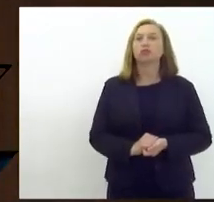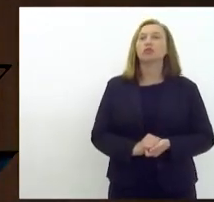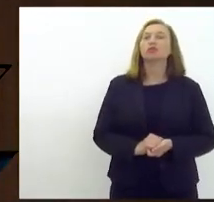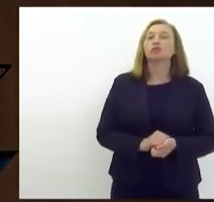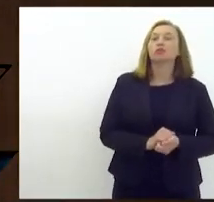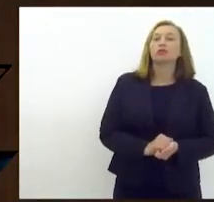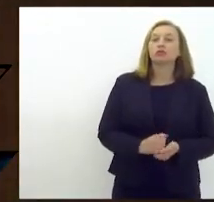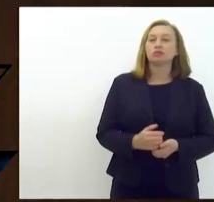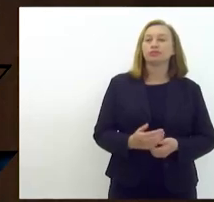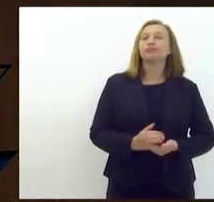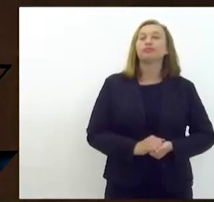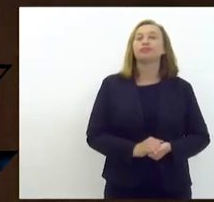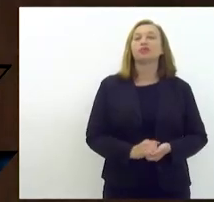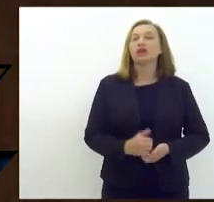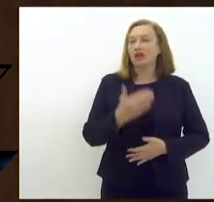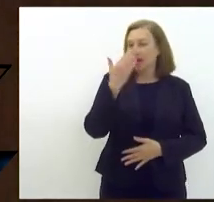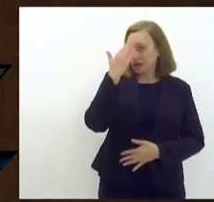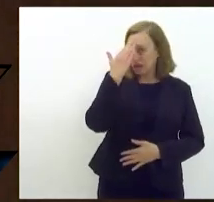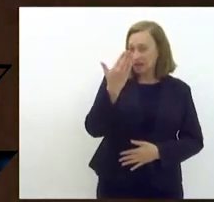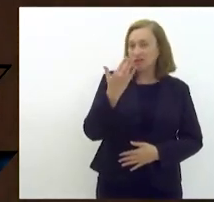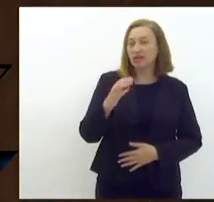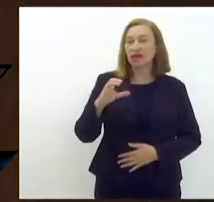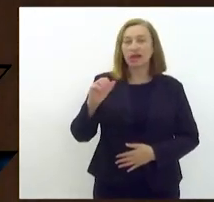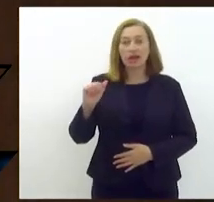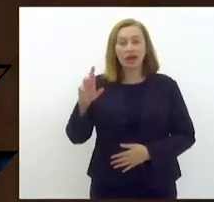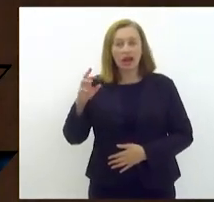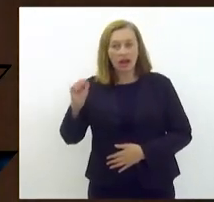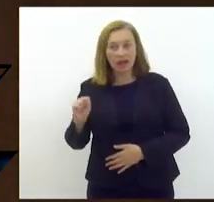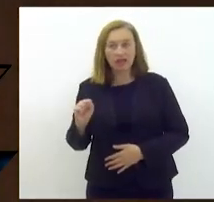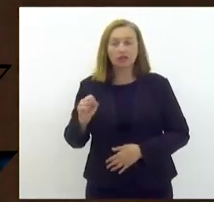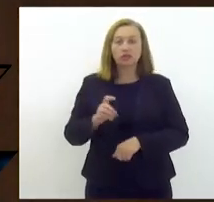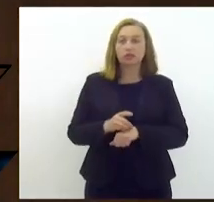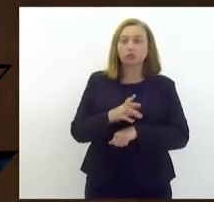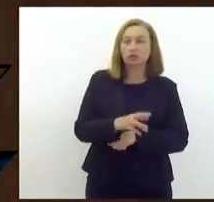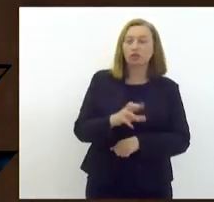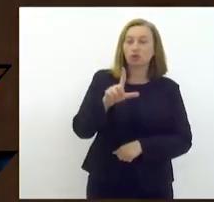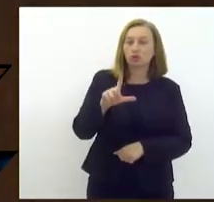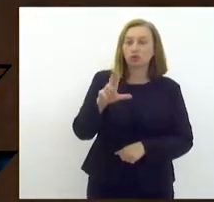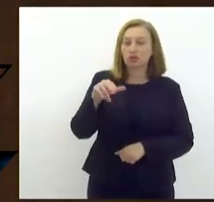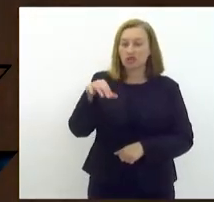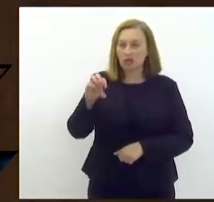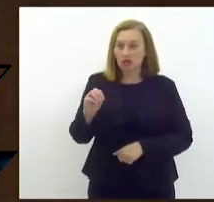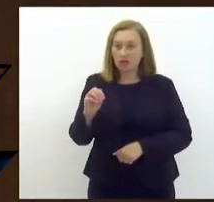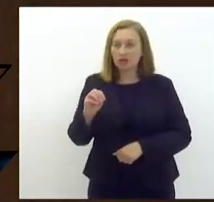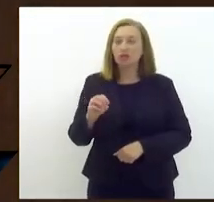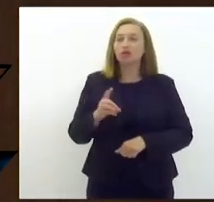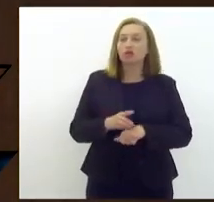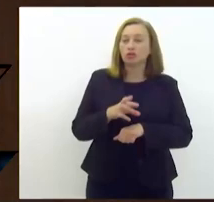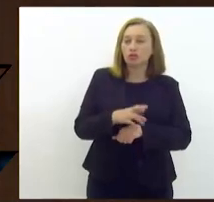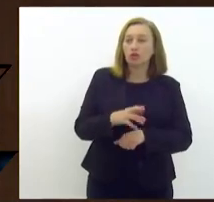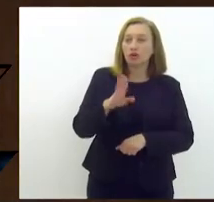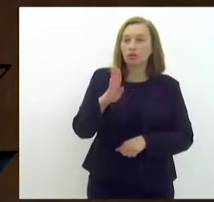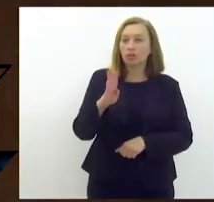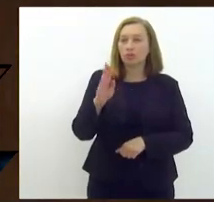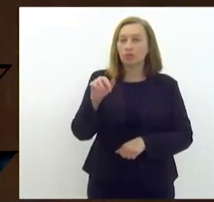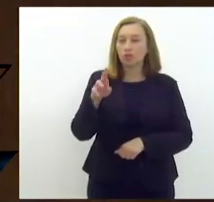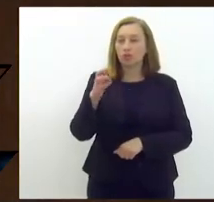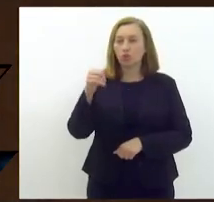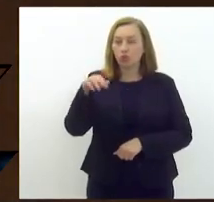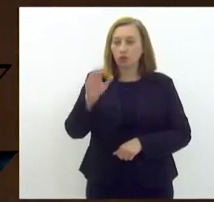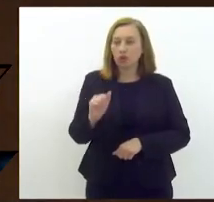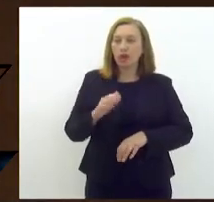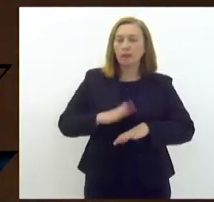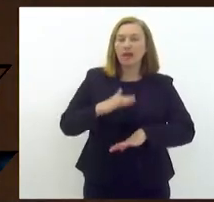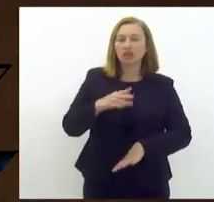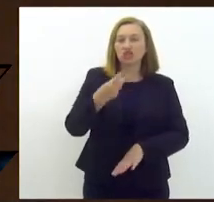do meu mandato agradecer a Carla agradecendo o Dr Luciano Alvarenga agradecer a doutora Bruna porque depois de mais de